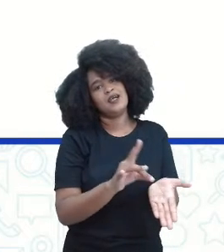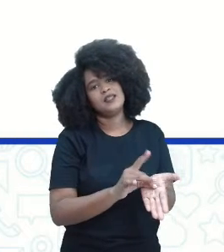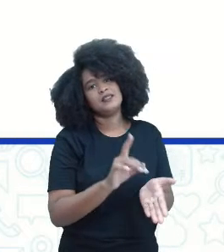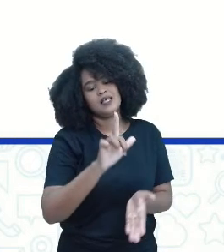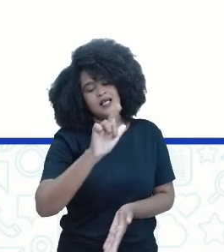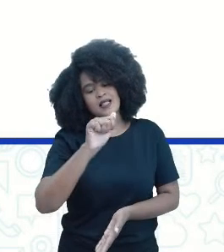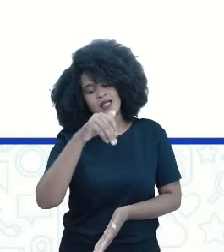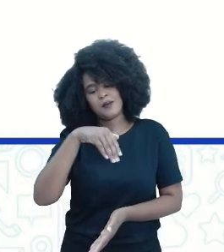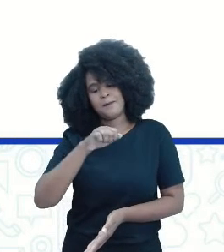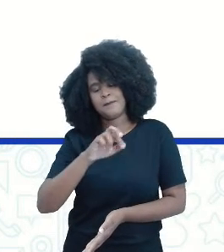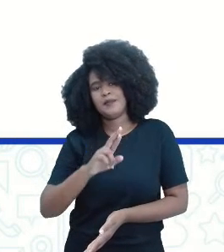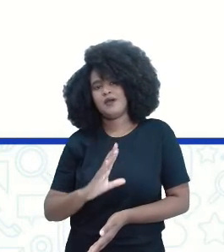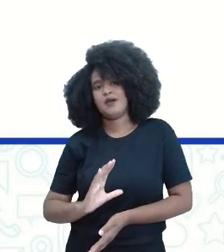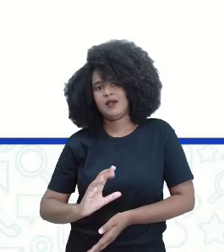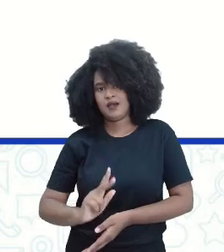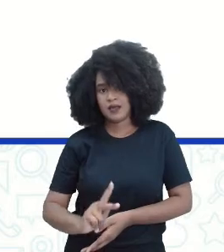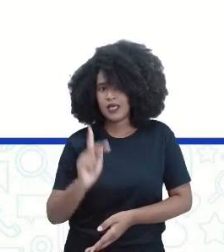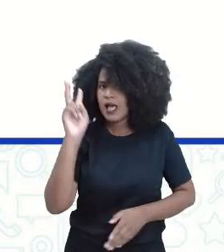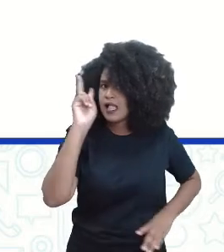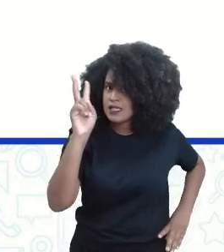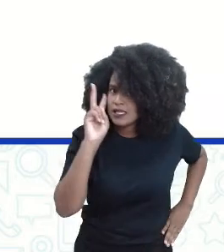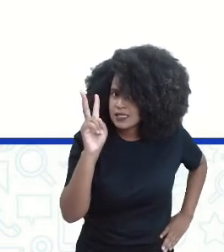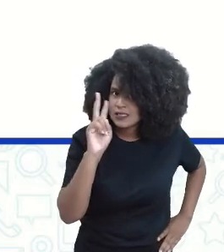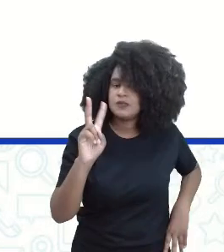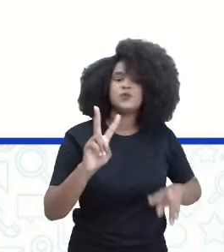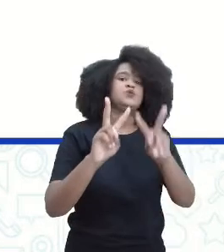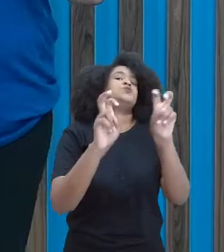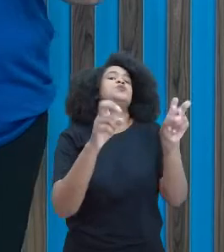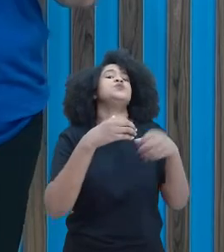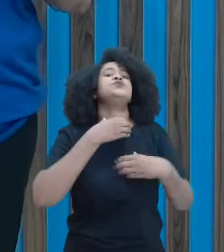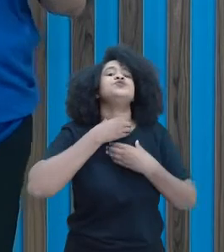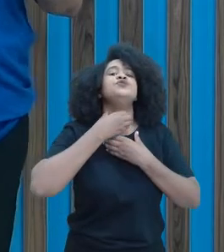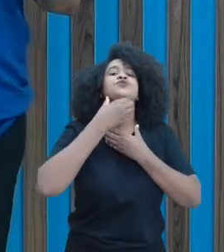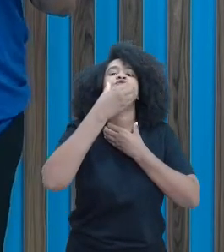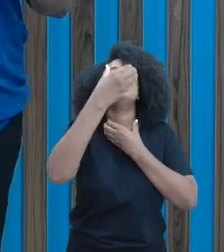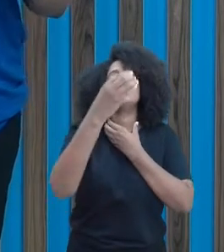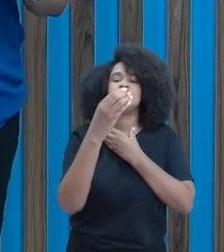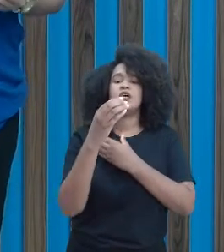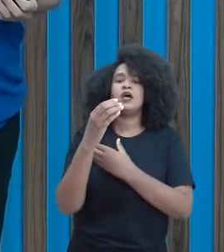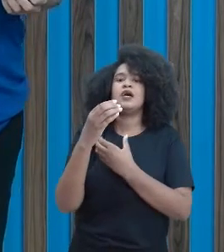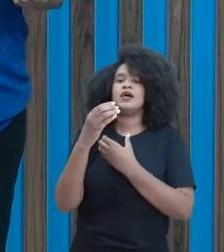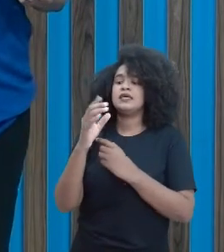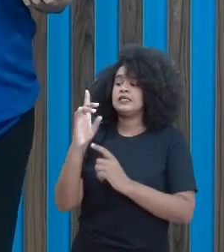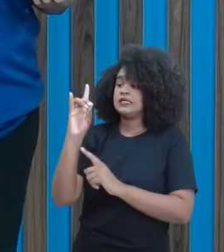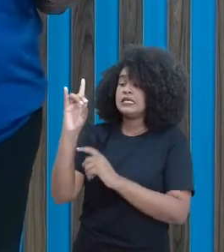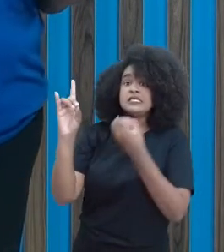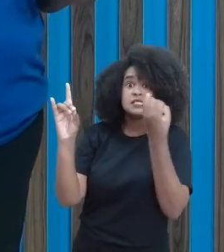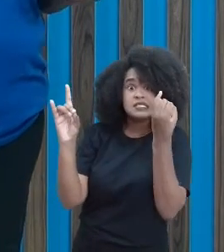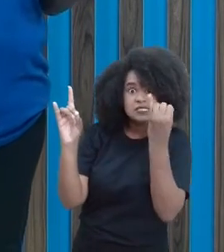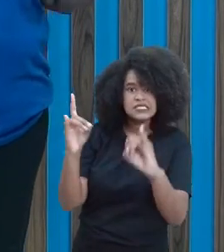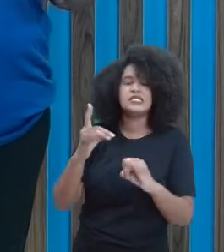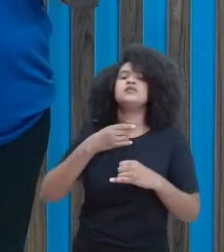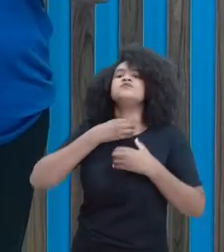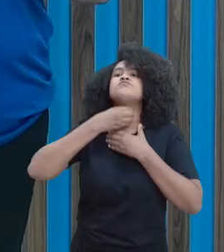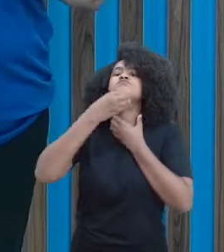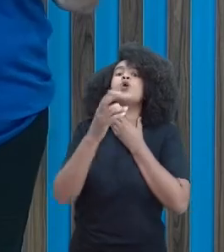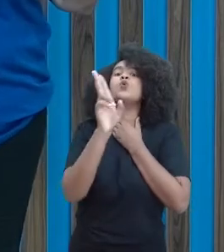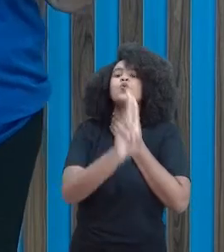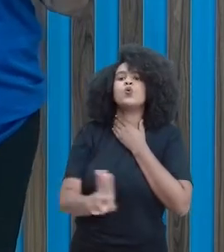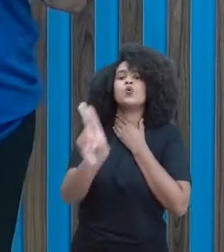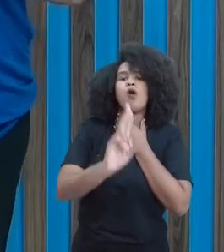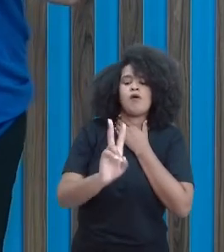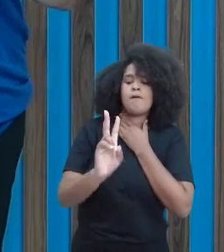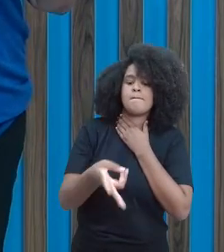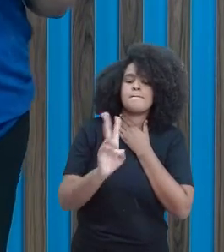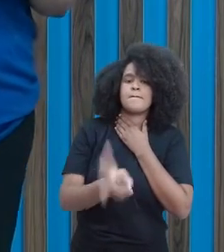Lamarck, Pedrinho, olha só. Lembra daquela história da girafa, né? De quanto mais você utiliza, né, aquele